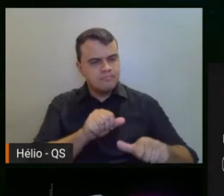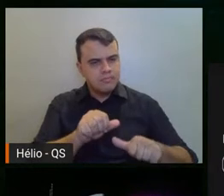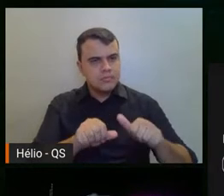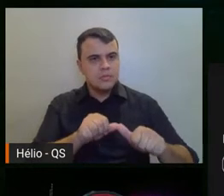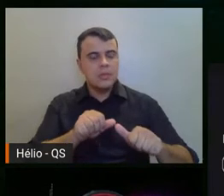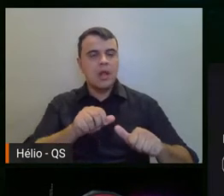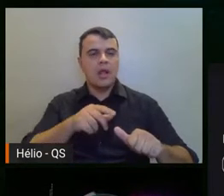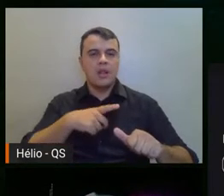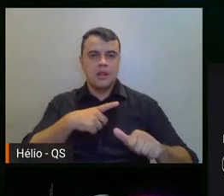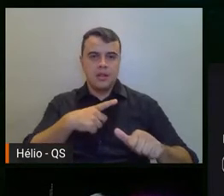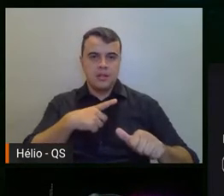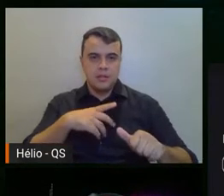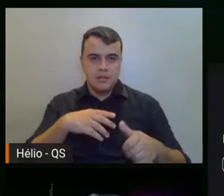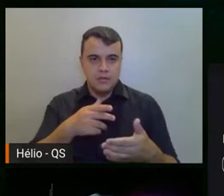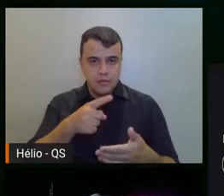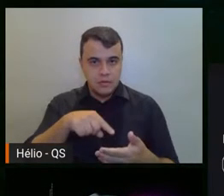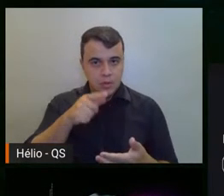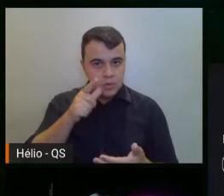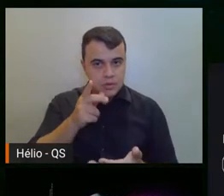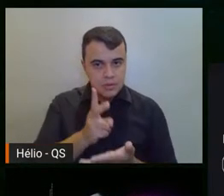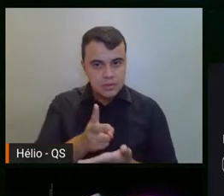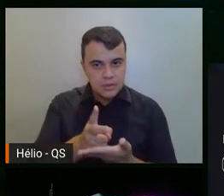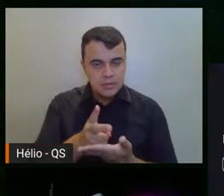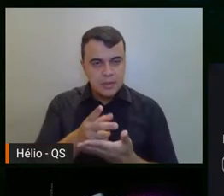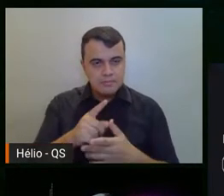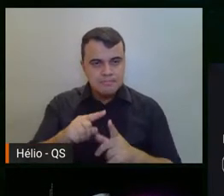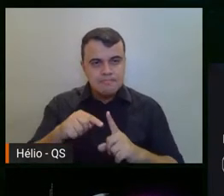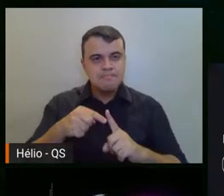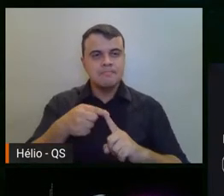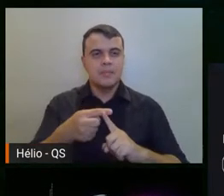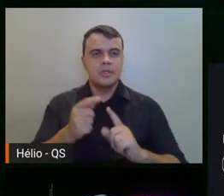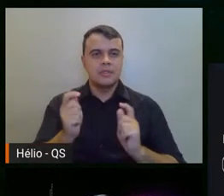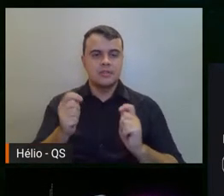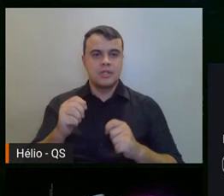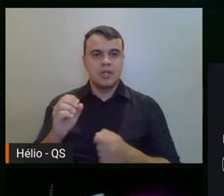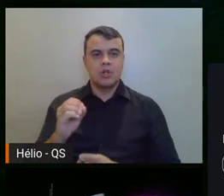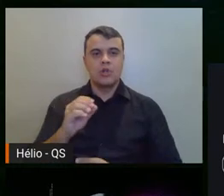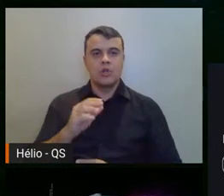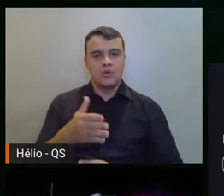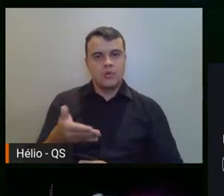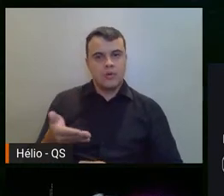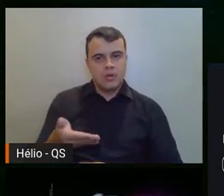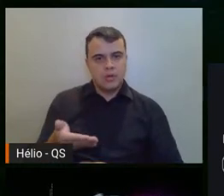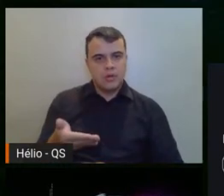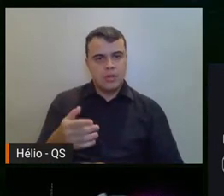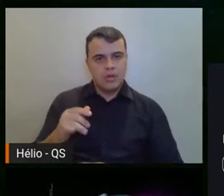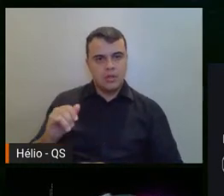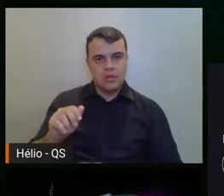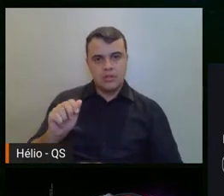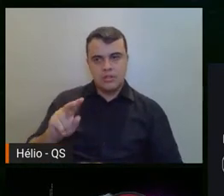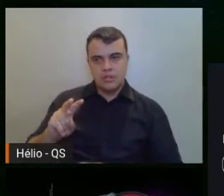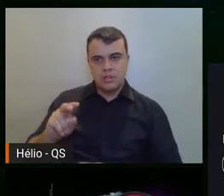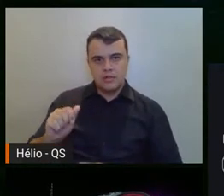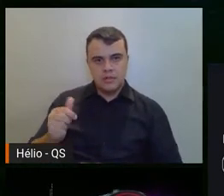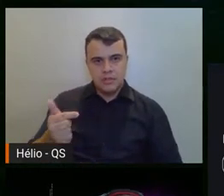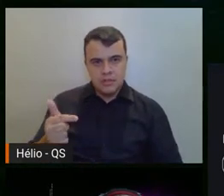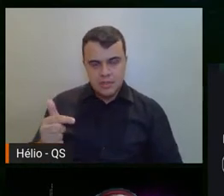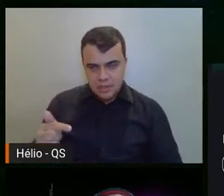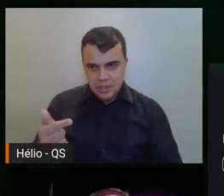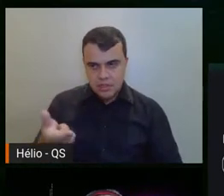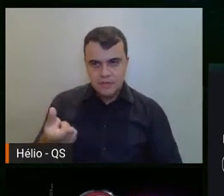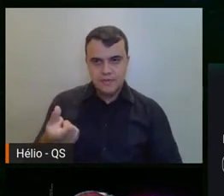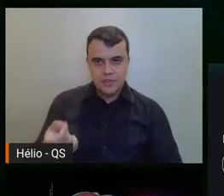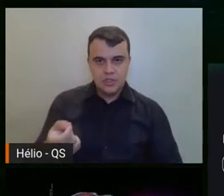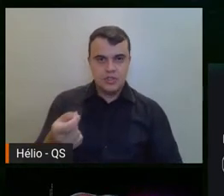revisados para que você tenha o conteúdo mais mais atual assim então saiu já vai 17 amanhã vai sair o Java 20